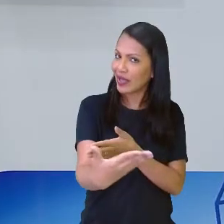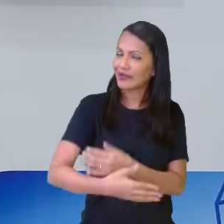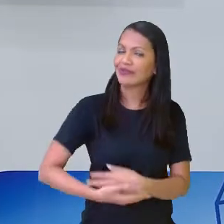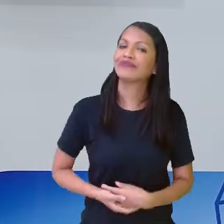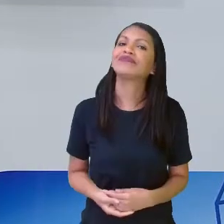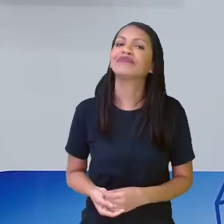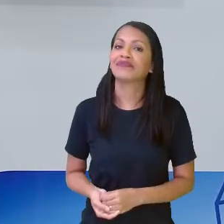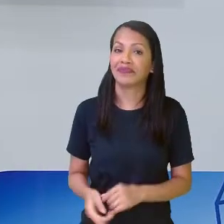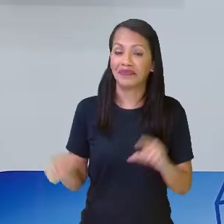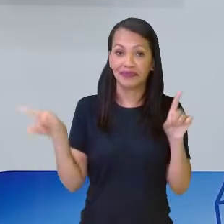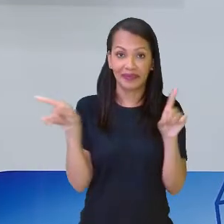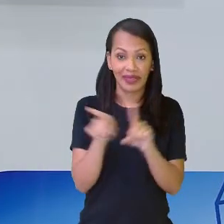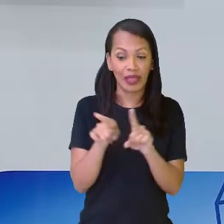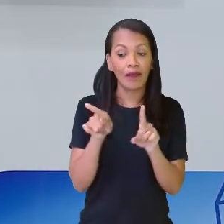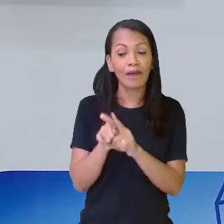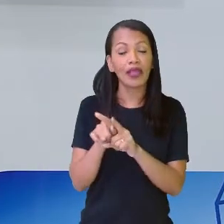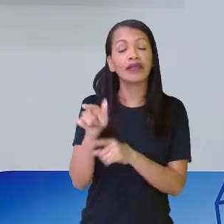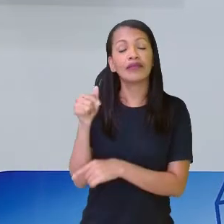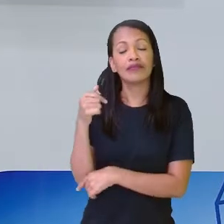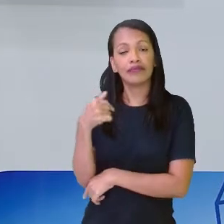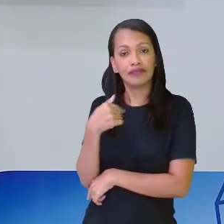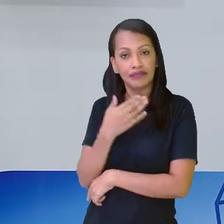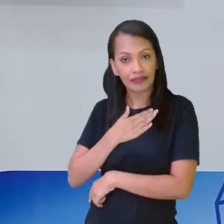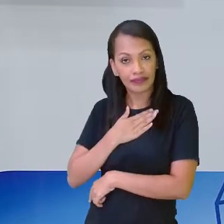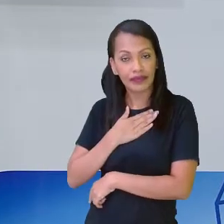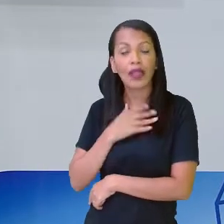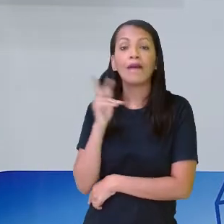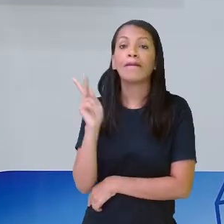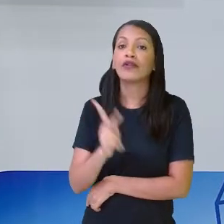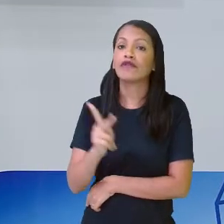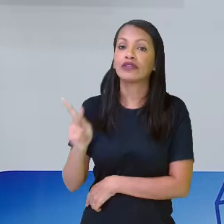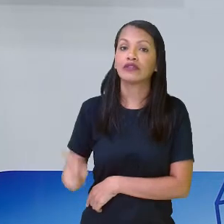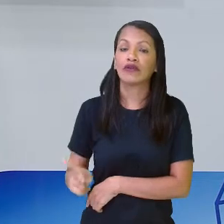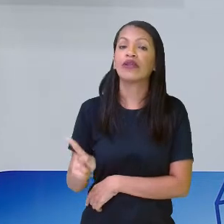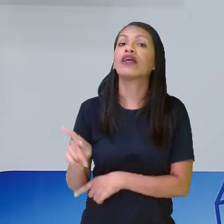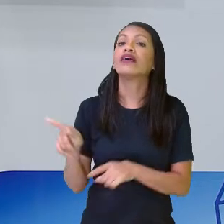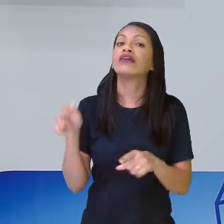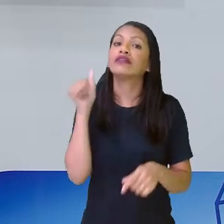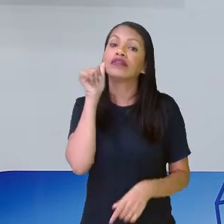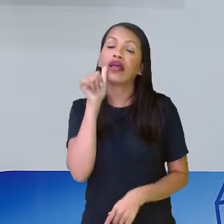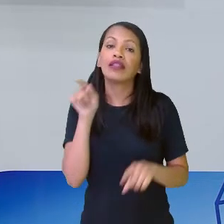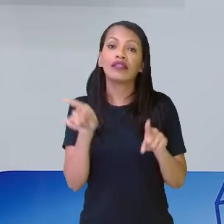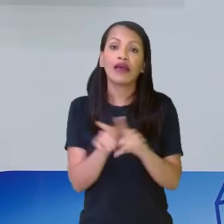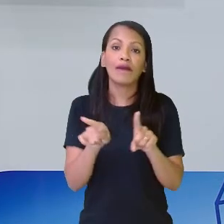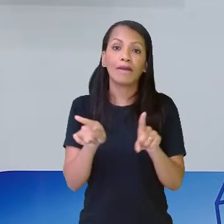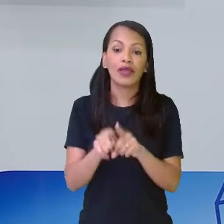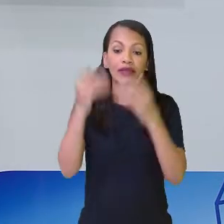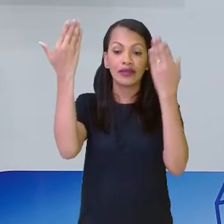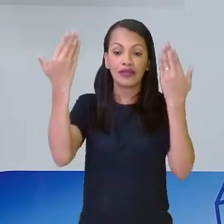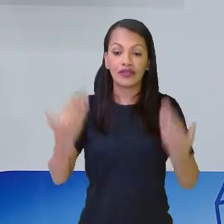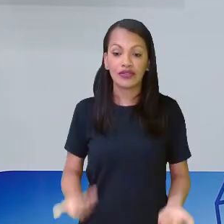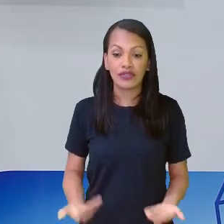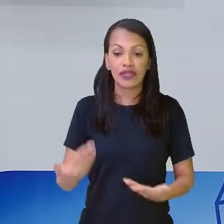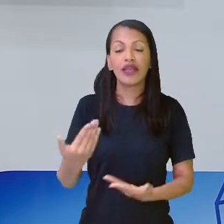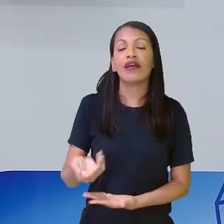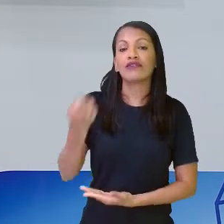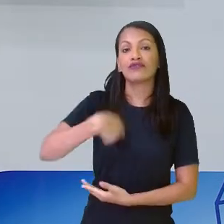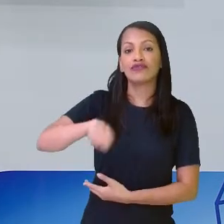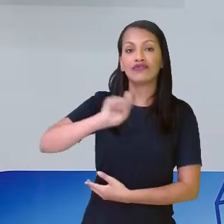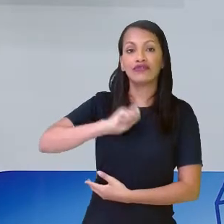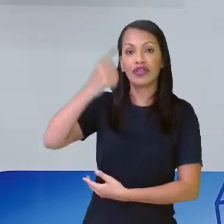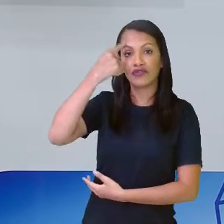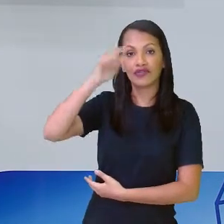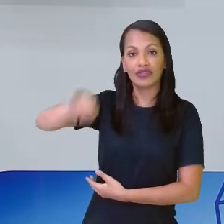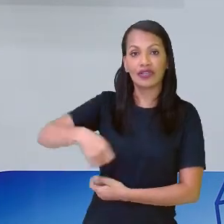aí. Além de mim, da professora Kedma, também está aqui no estúdio a Jéssica, fazendo a interpretação de livros dessa